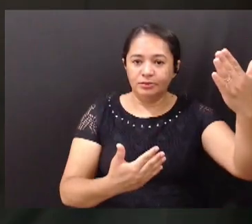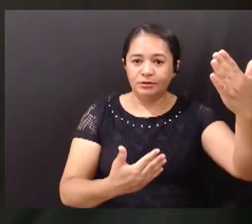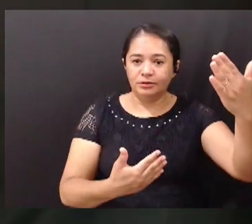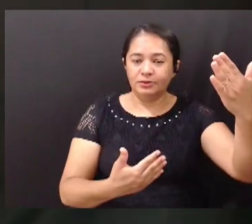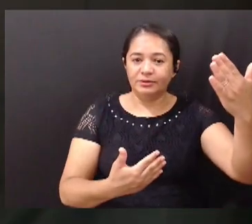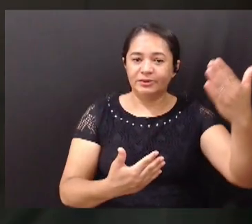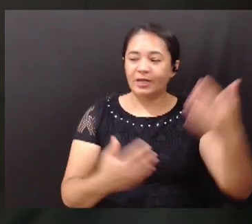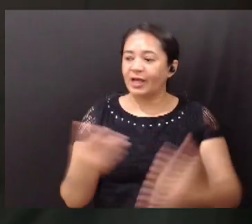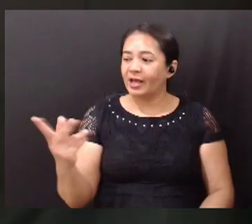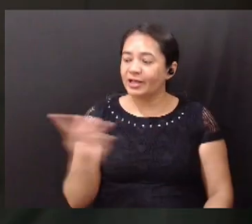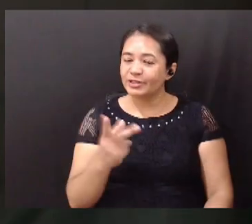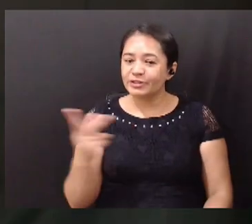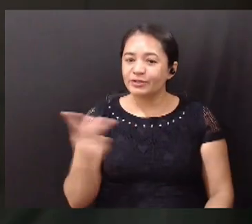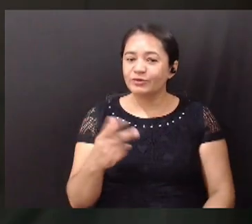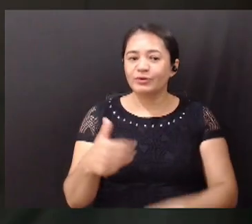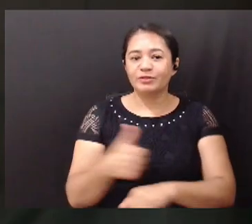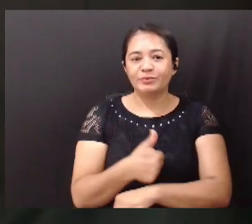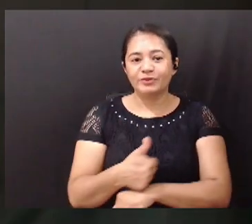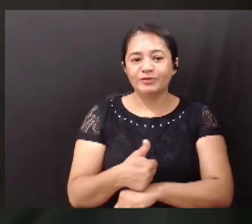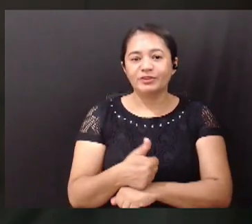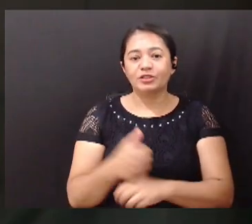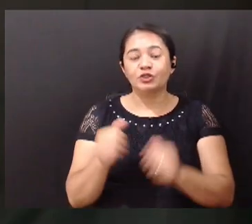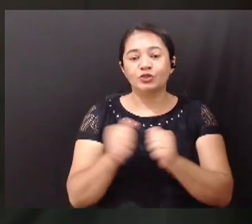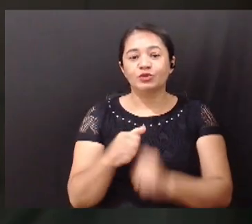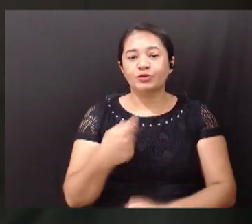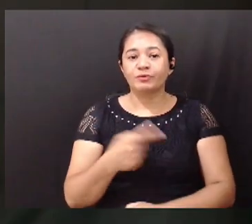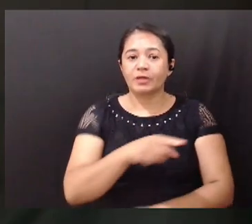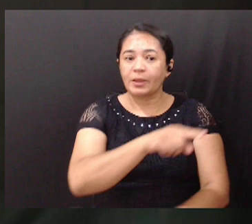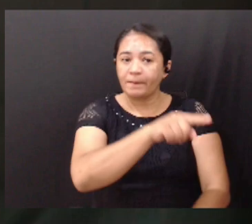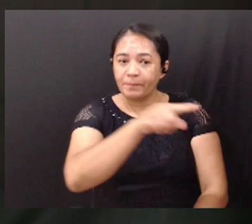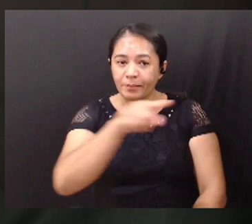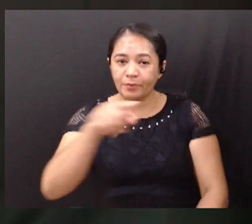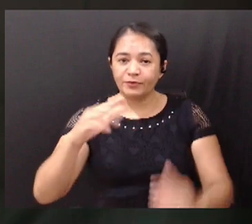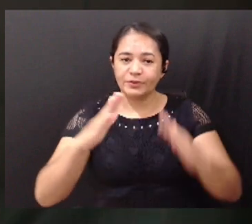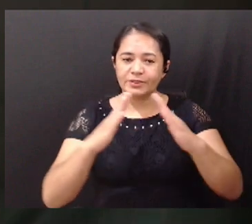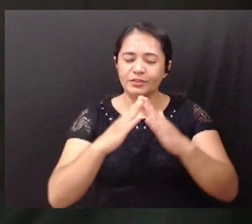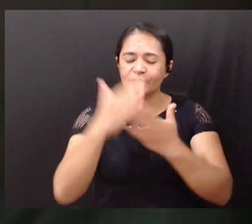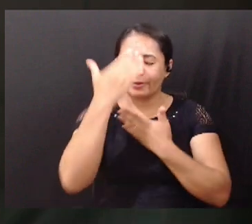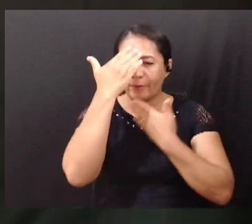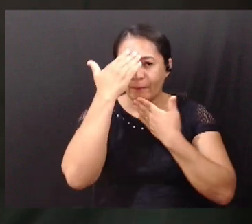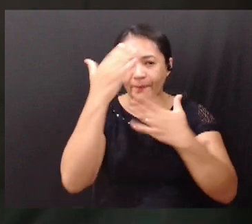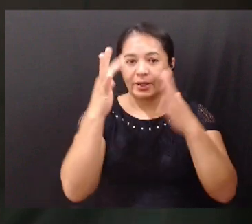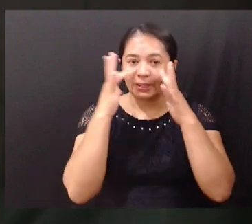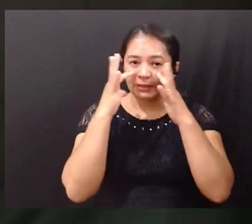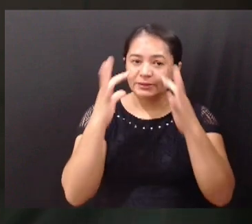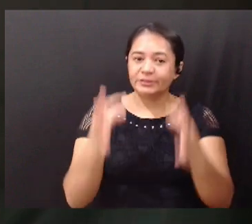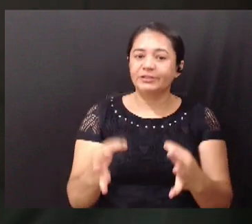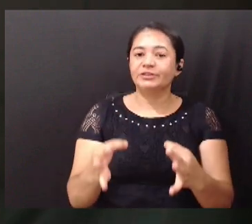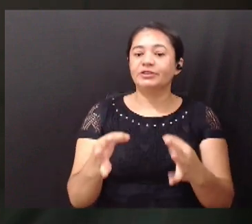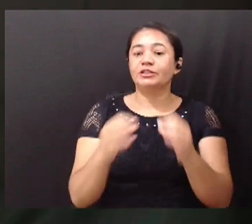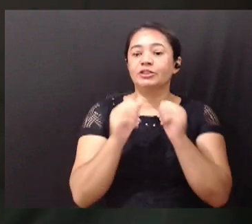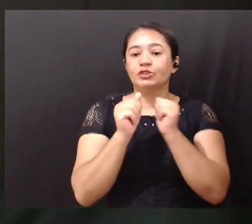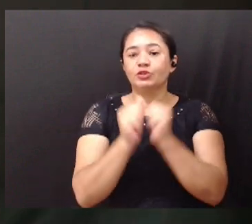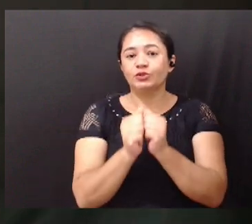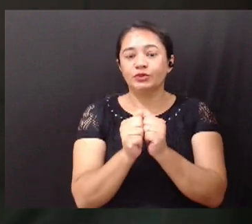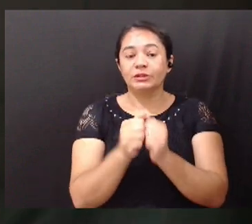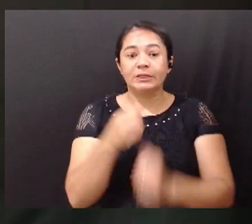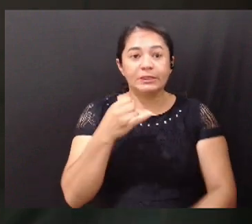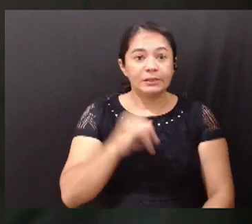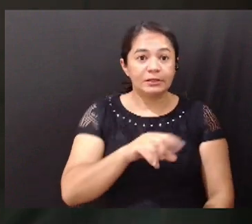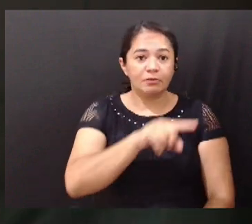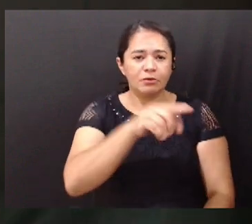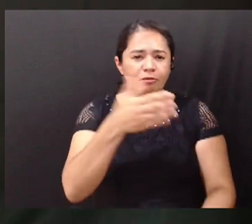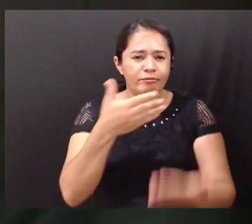tudo isso com a gente. E para você de casa, obrigada pela sua audiência, pela sua companhia. Se você perdeu algum trecho dessa